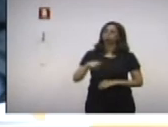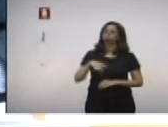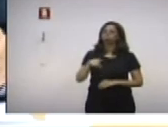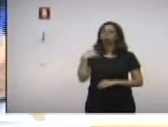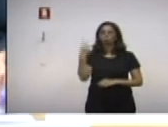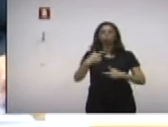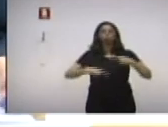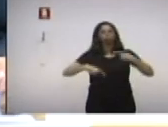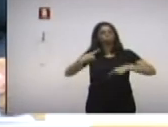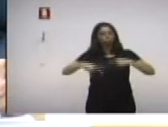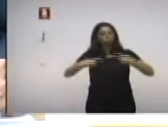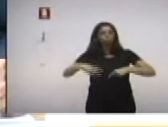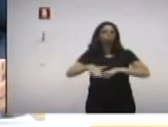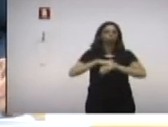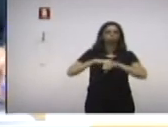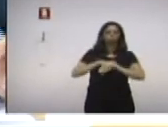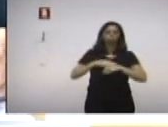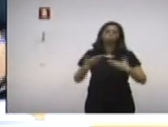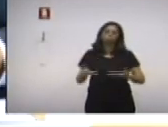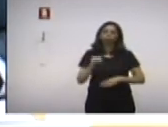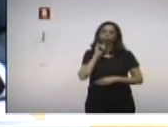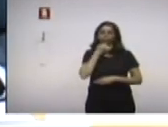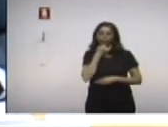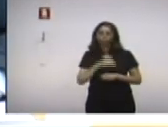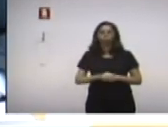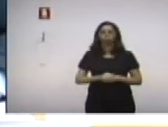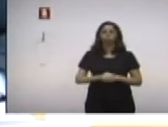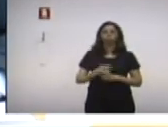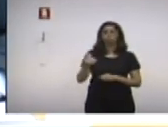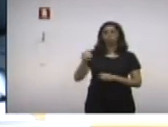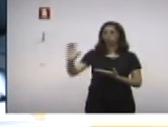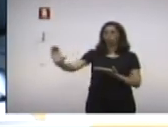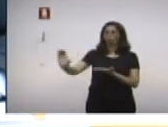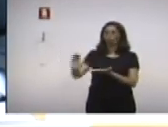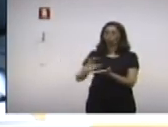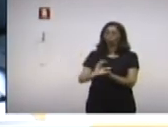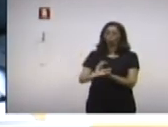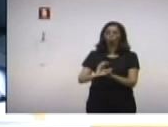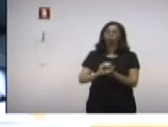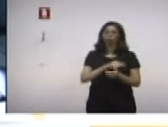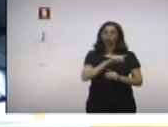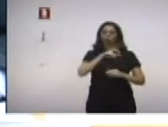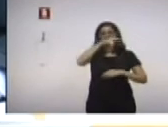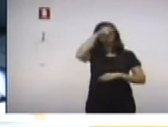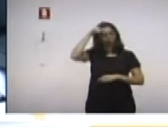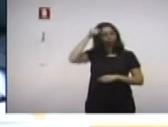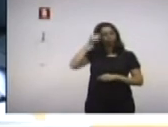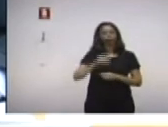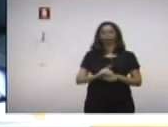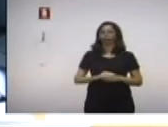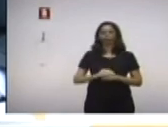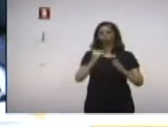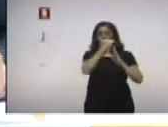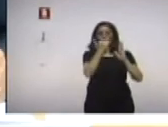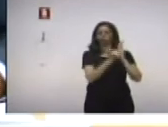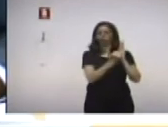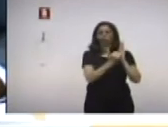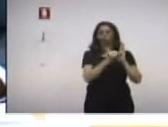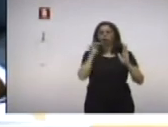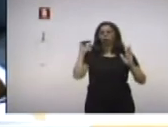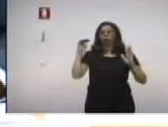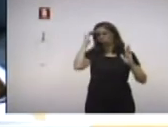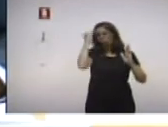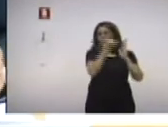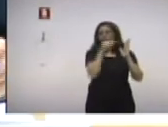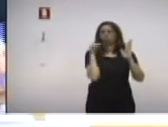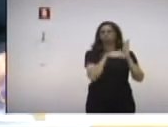pela queda do orçamento não foi cumprida essa meta pelo executivo e parabenizo Doutor João que aumentou ainda